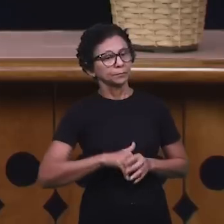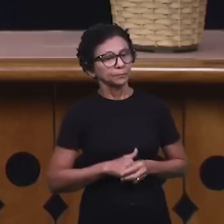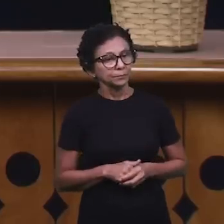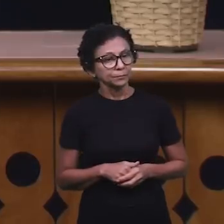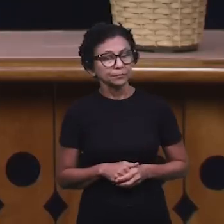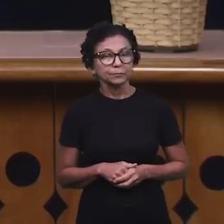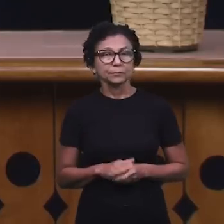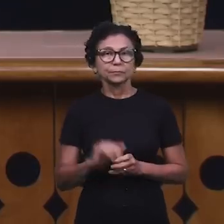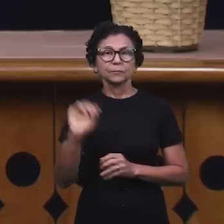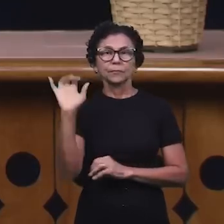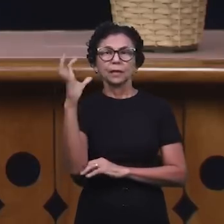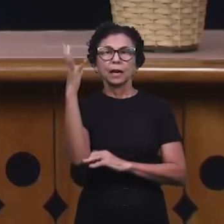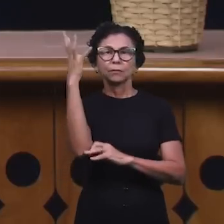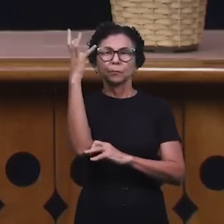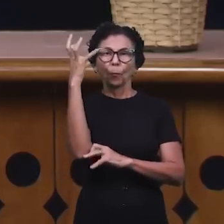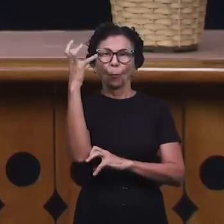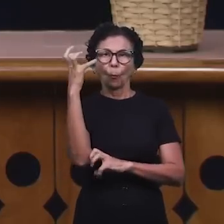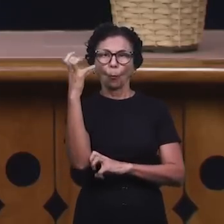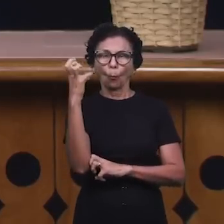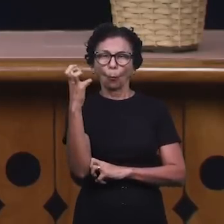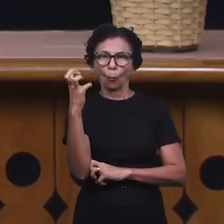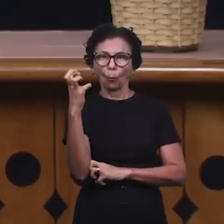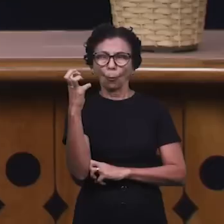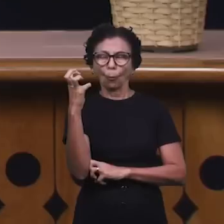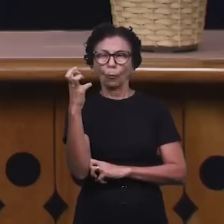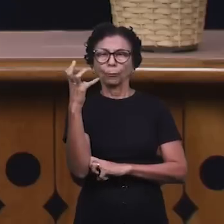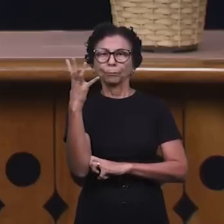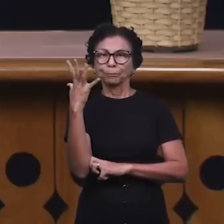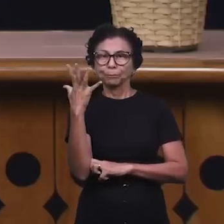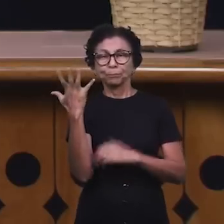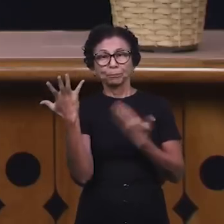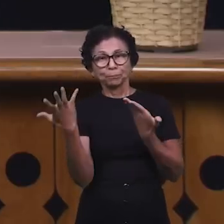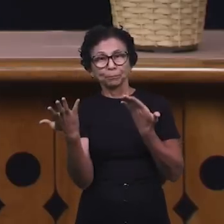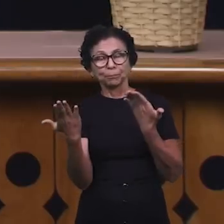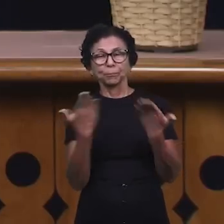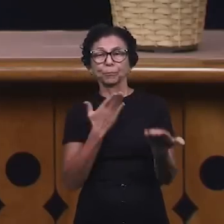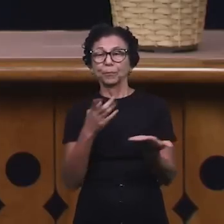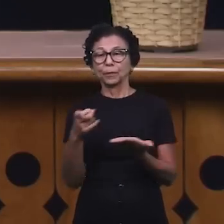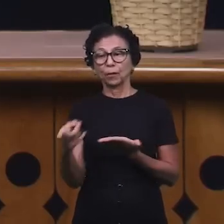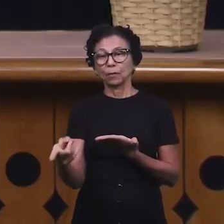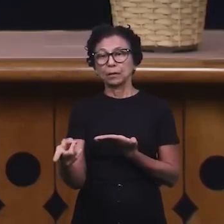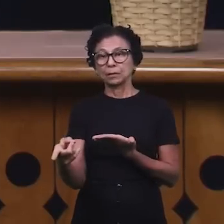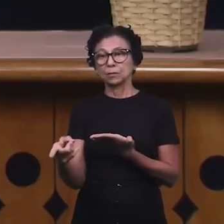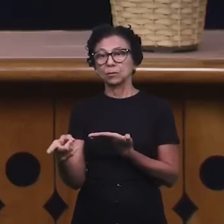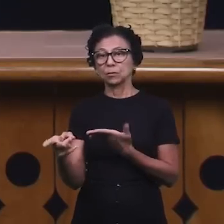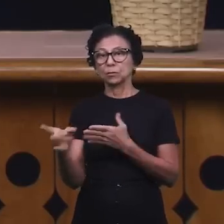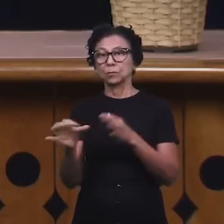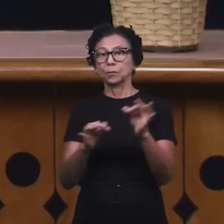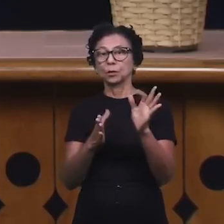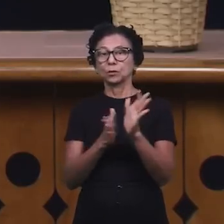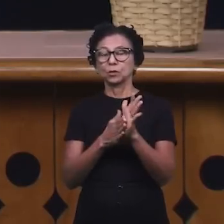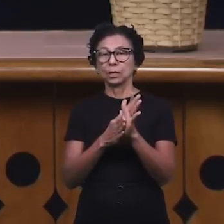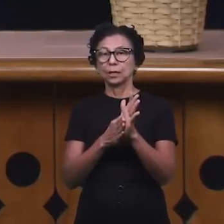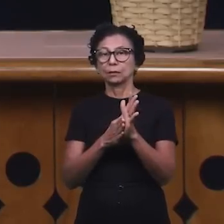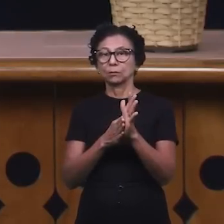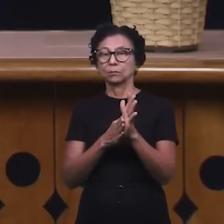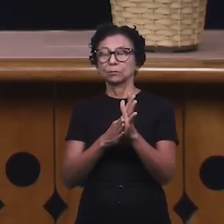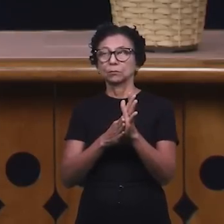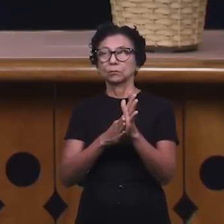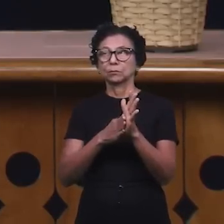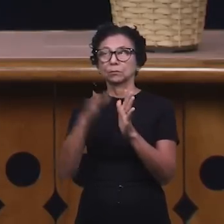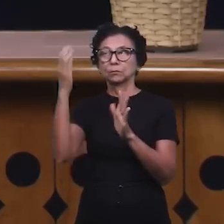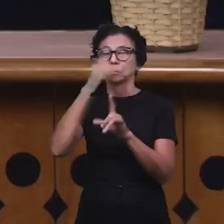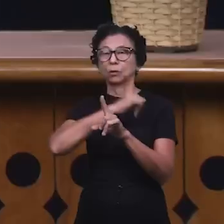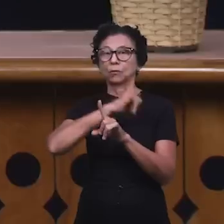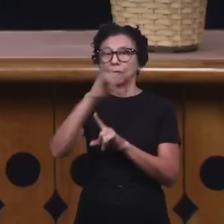figueira secou, ou seja, Israel saiu do plano profético de Deus, porque iria dar lugar à igreja, que